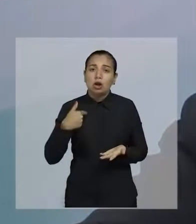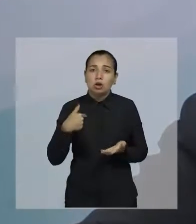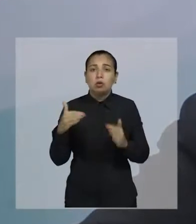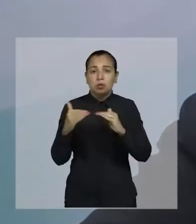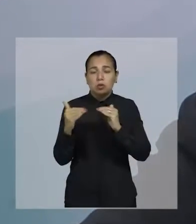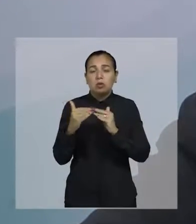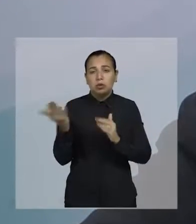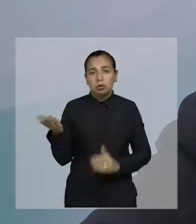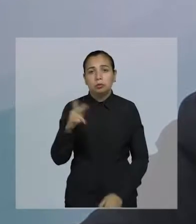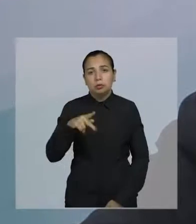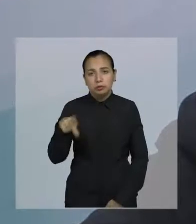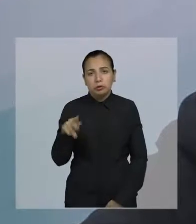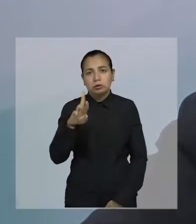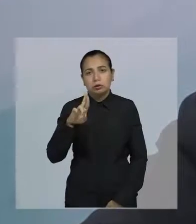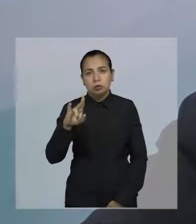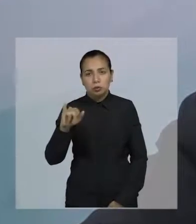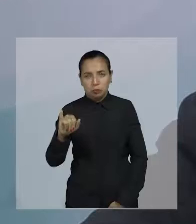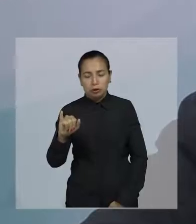com o professor Rui.